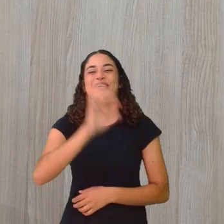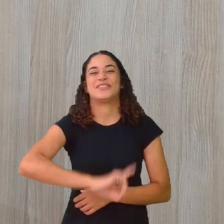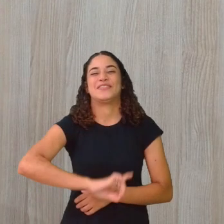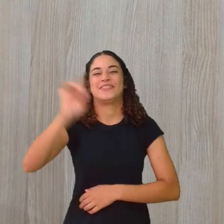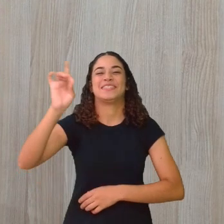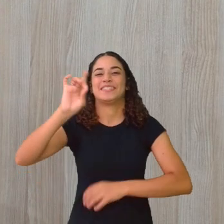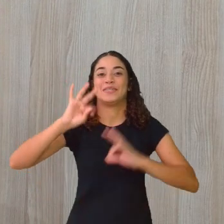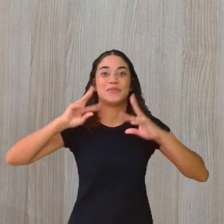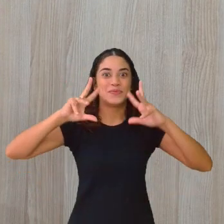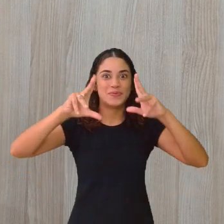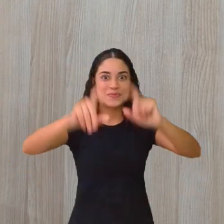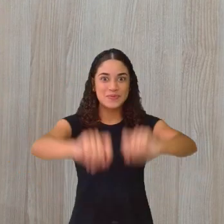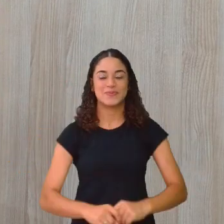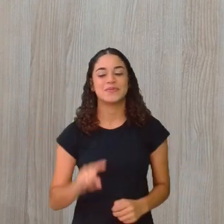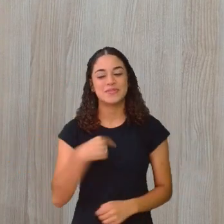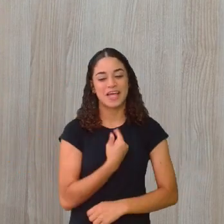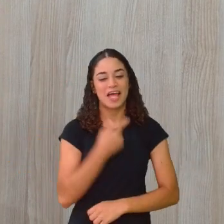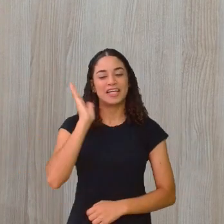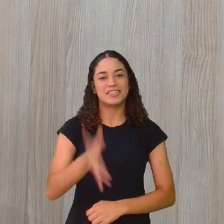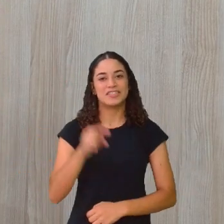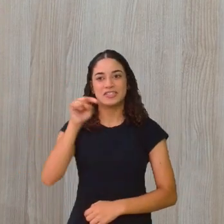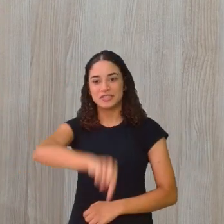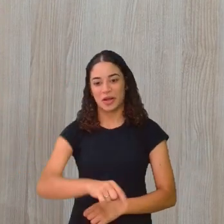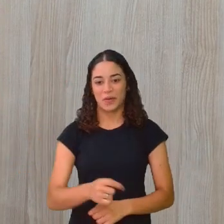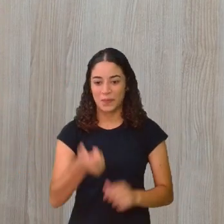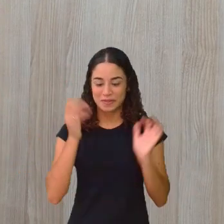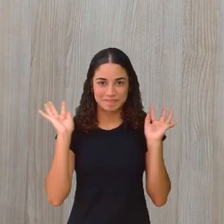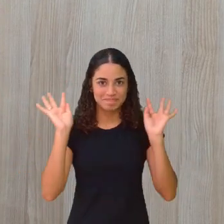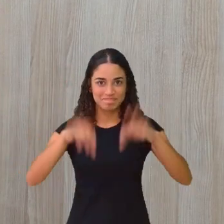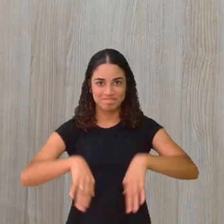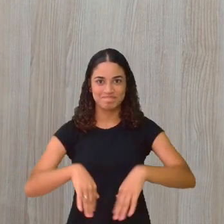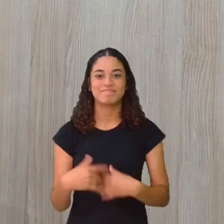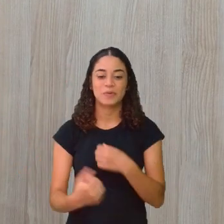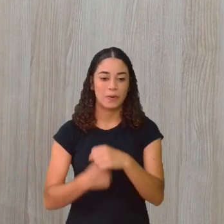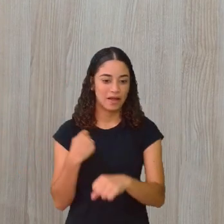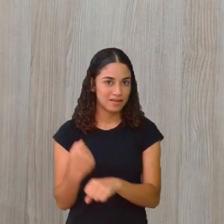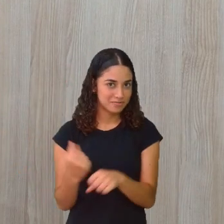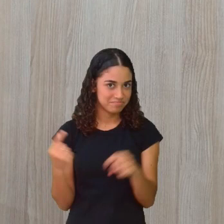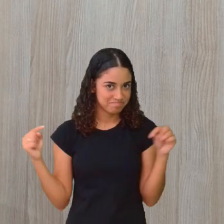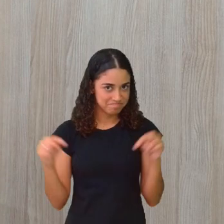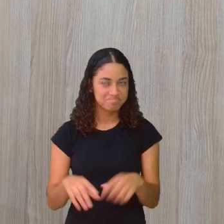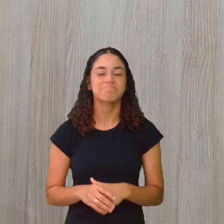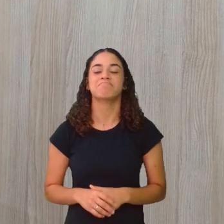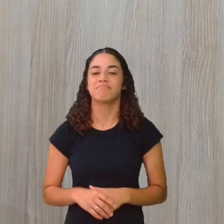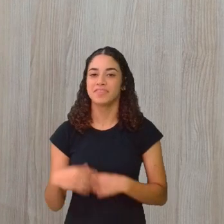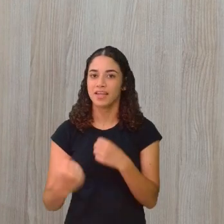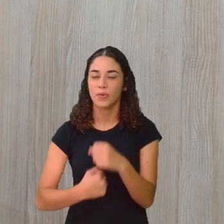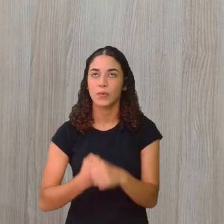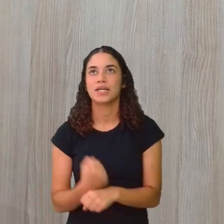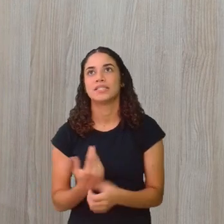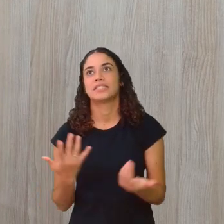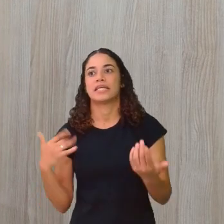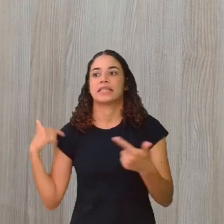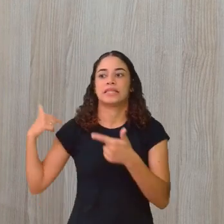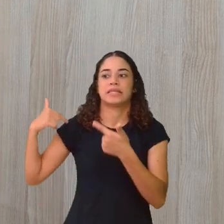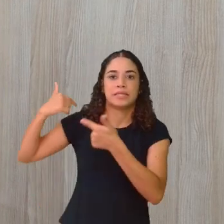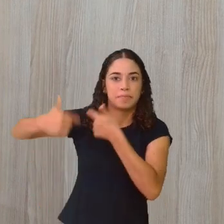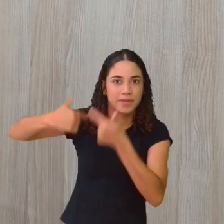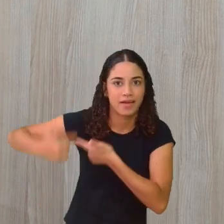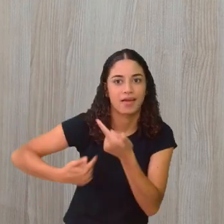meu povo. A gente aqui já nessa reta final, né, do ano letivo aí, um ano de muito trabalho,